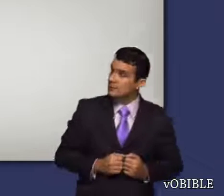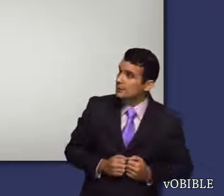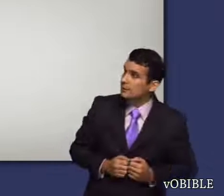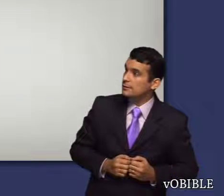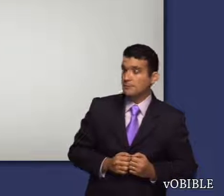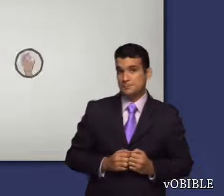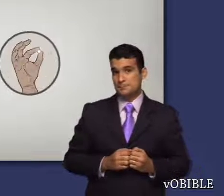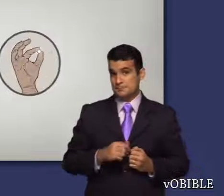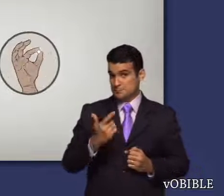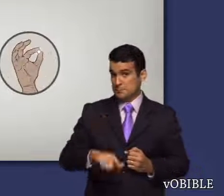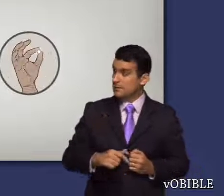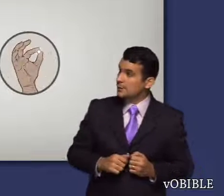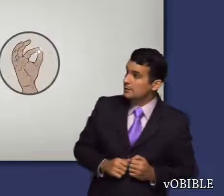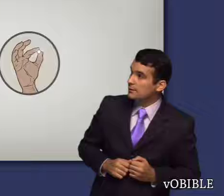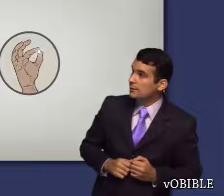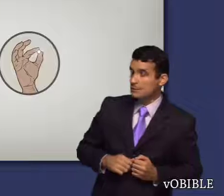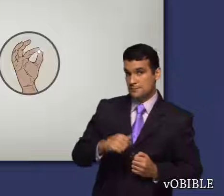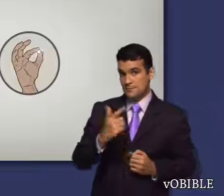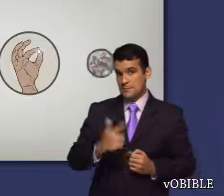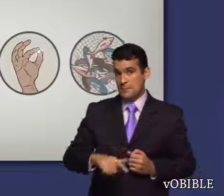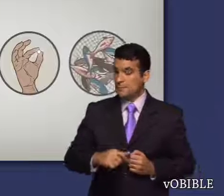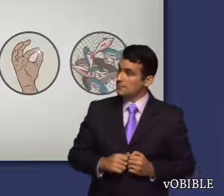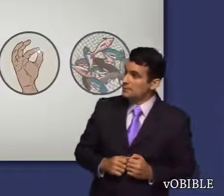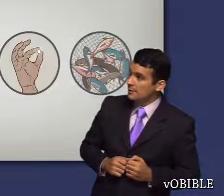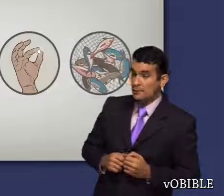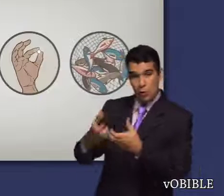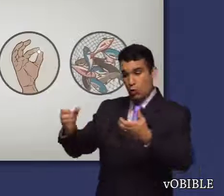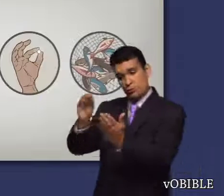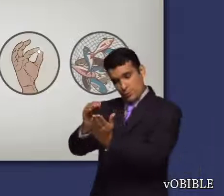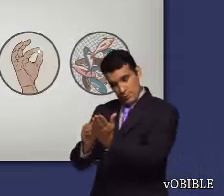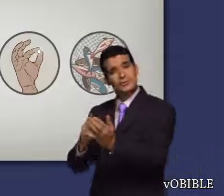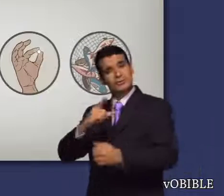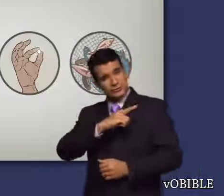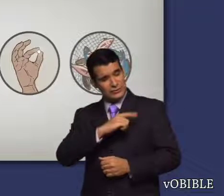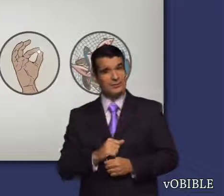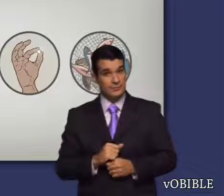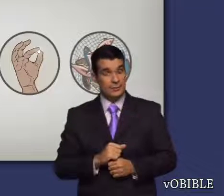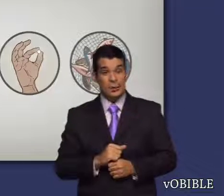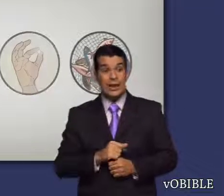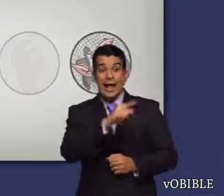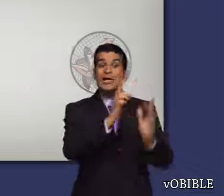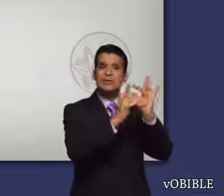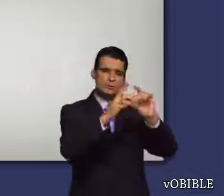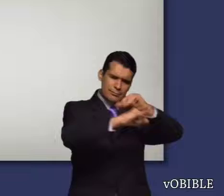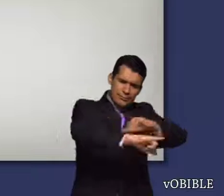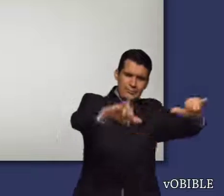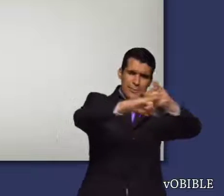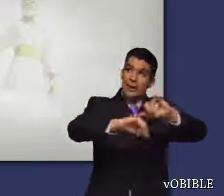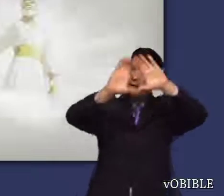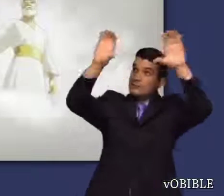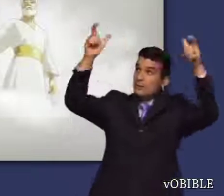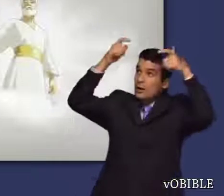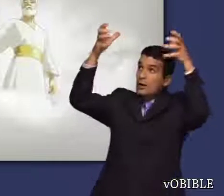joio e do trigo, da pérola de grande valor e da rede de arrasto. Mateus dá muito destaque ao tema